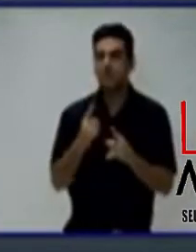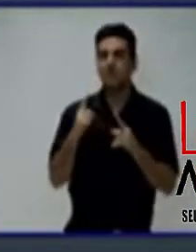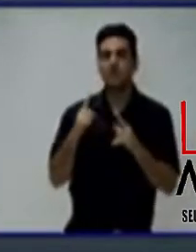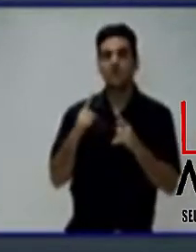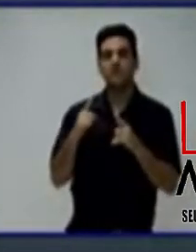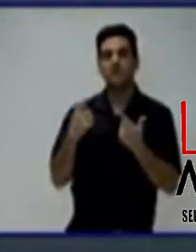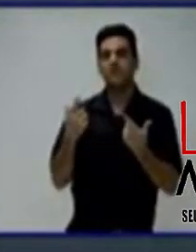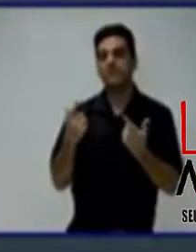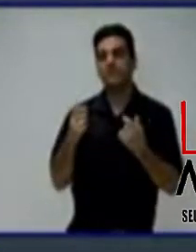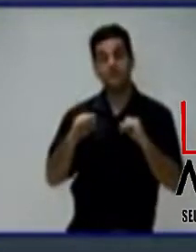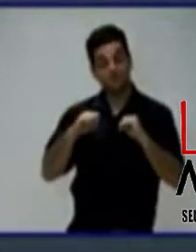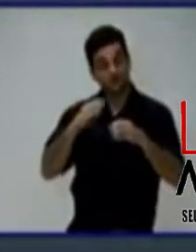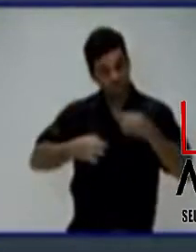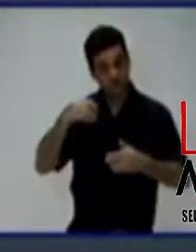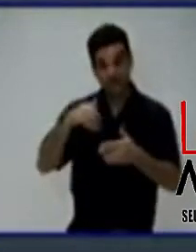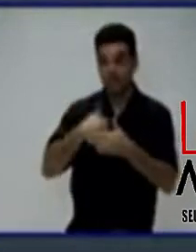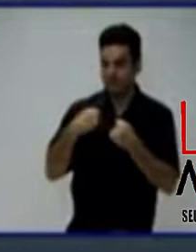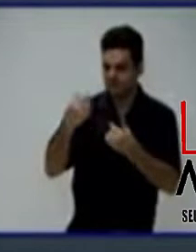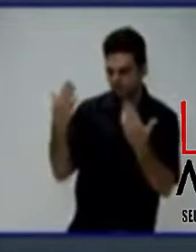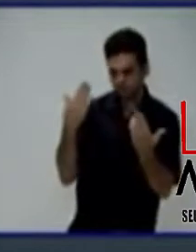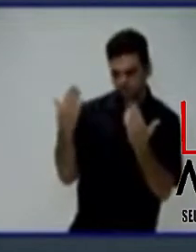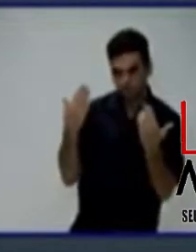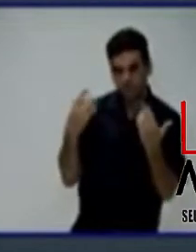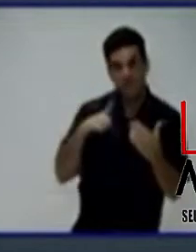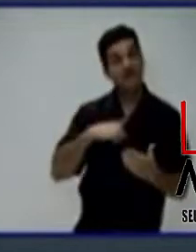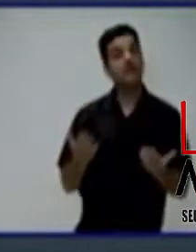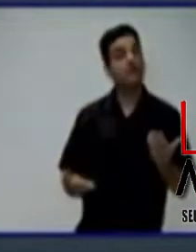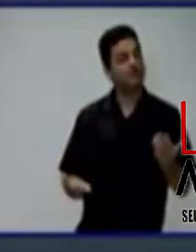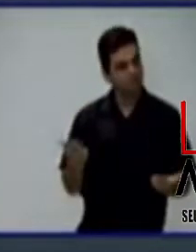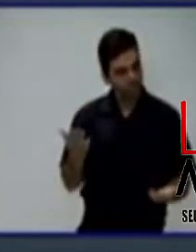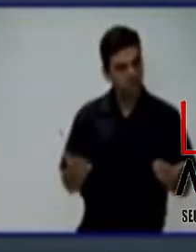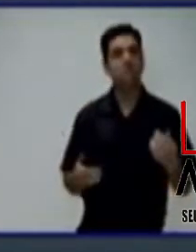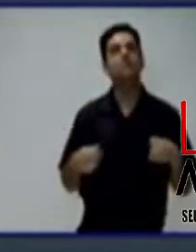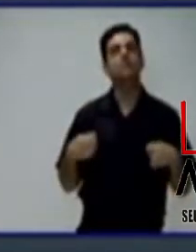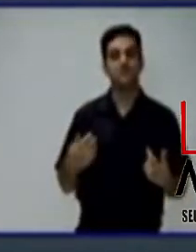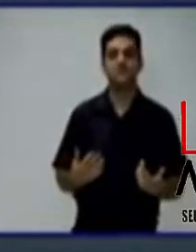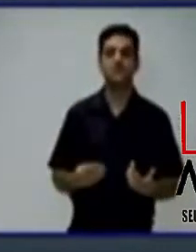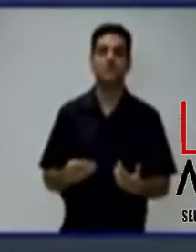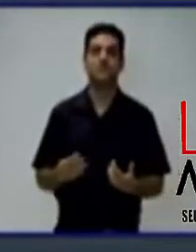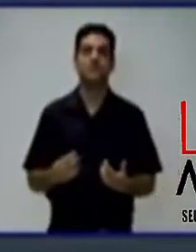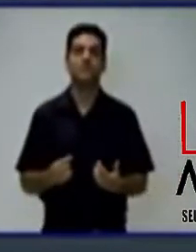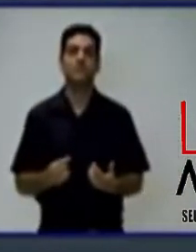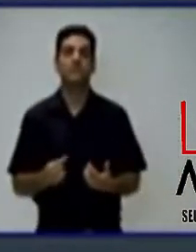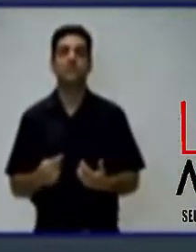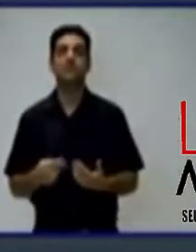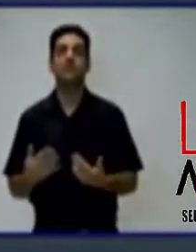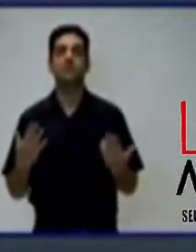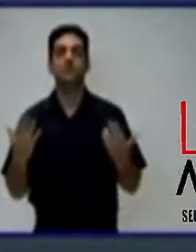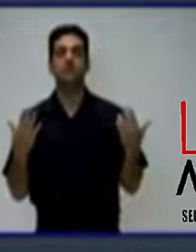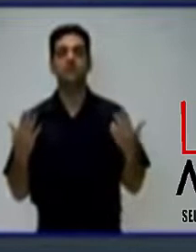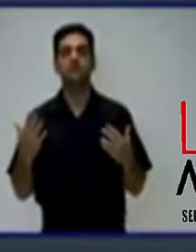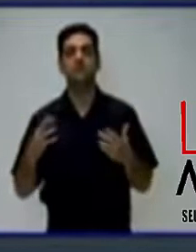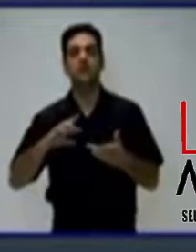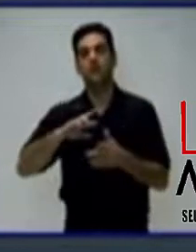que a Justiça Eleitoral realize um juízo de proporcionalidade e razoabilidade em que considere, entre